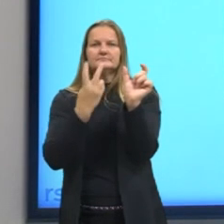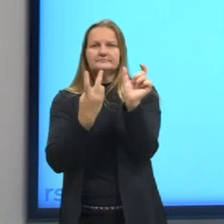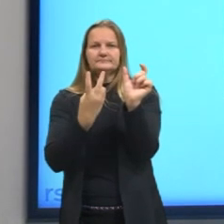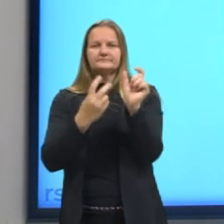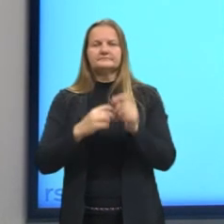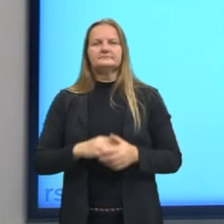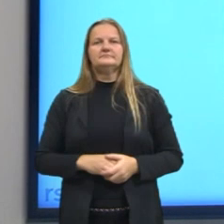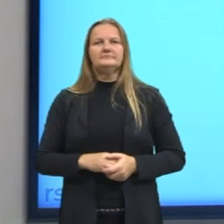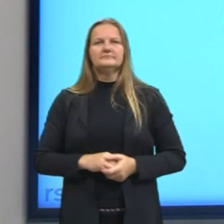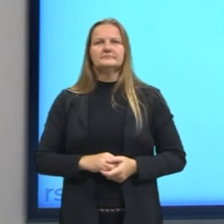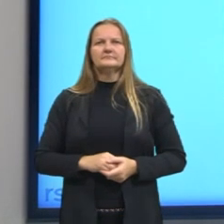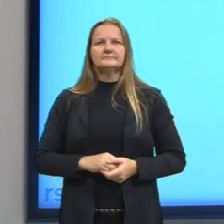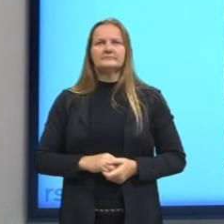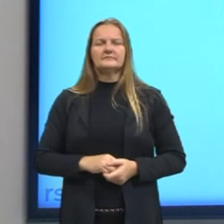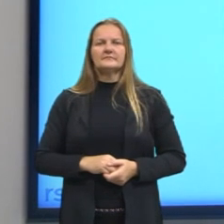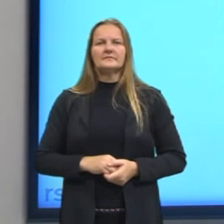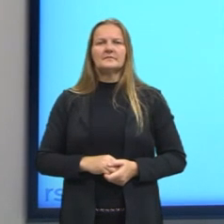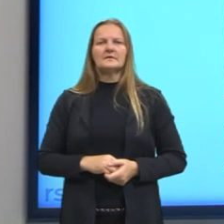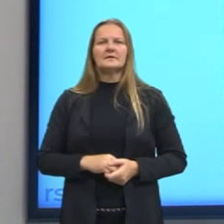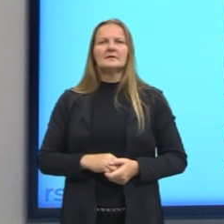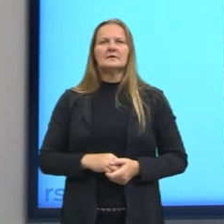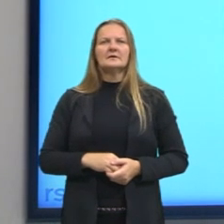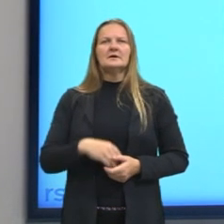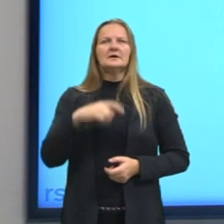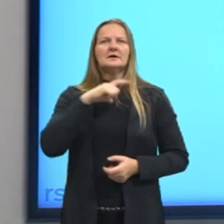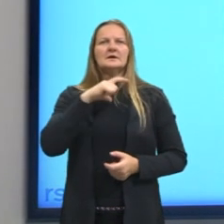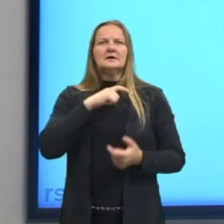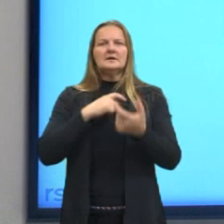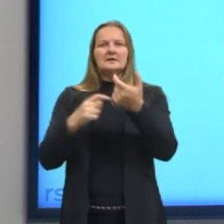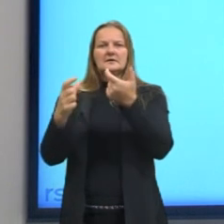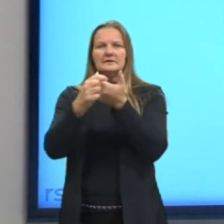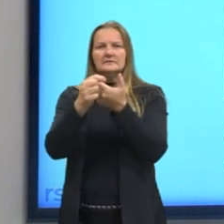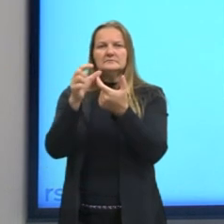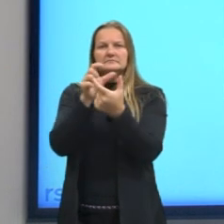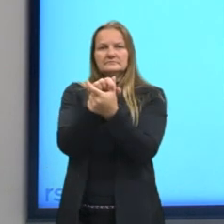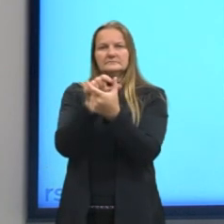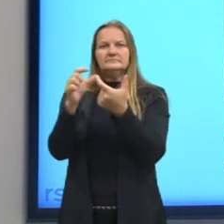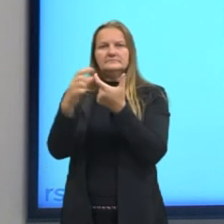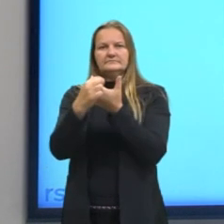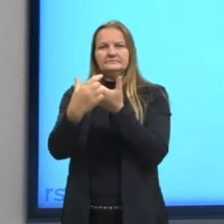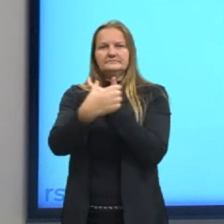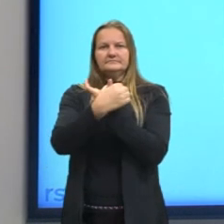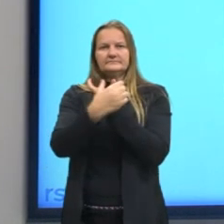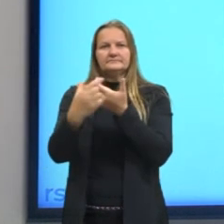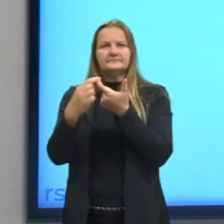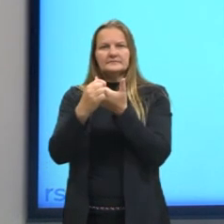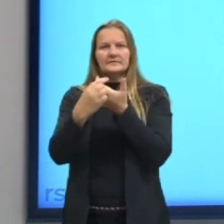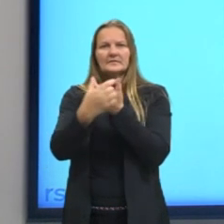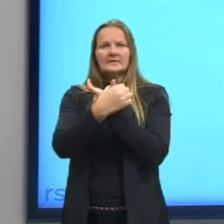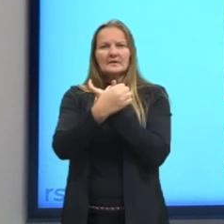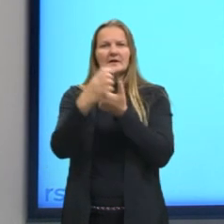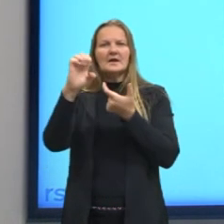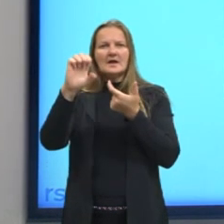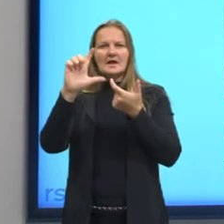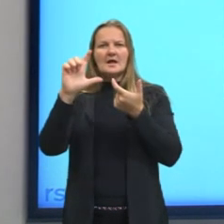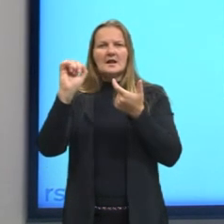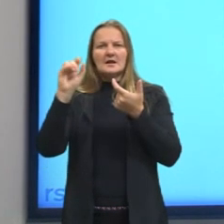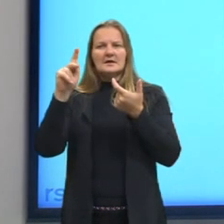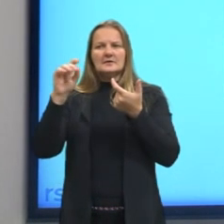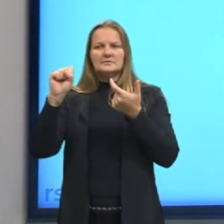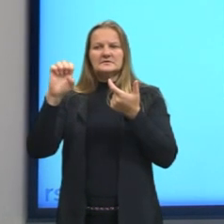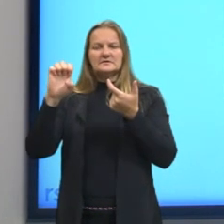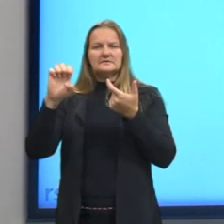figura e depois a gente vai entrar elipse aí livre-se ela consiste na omissão